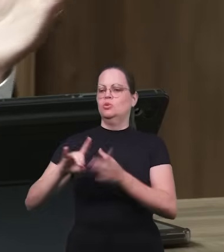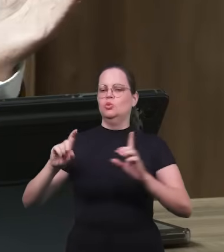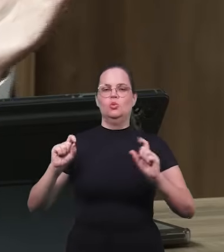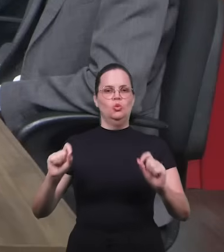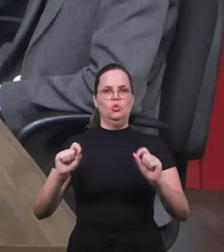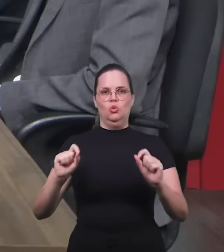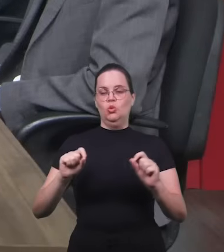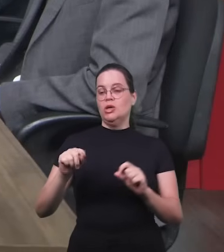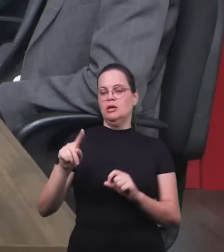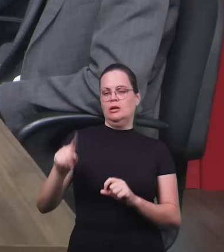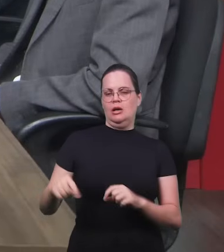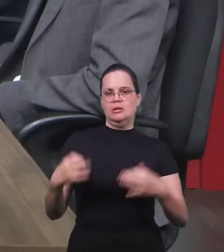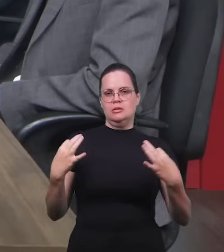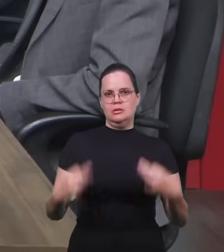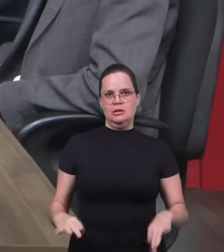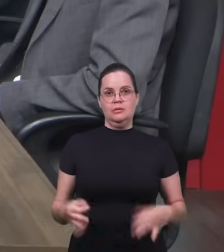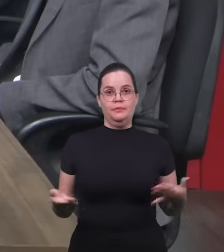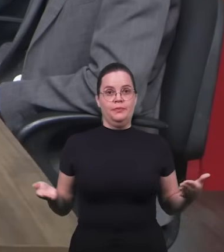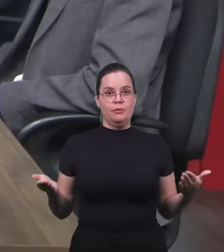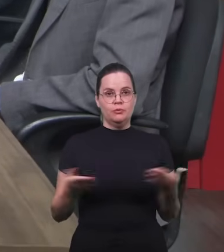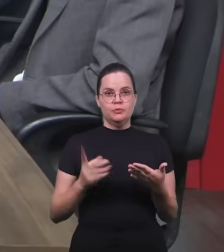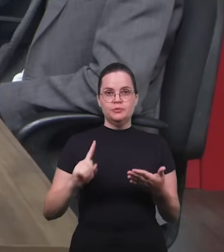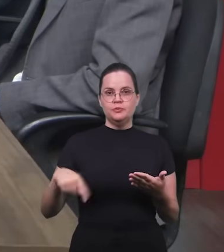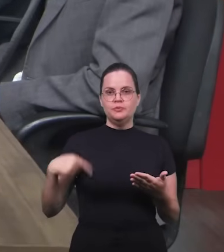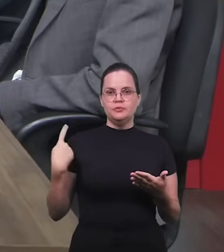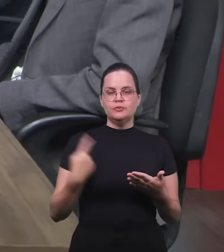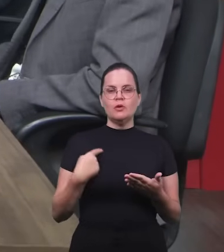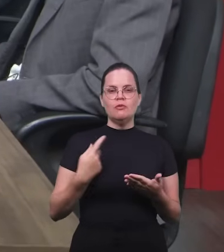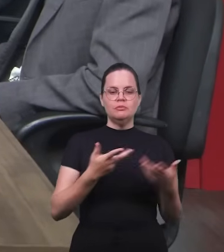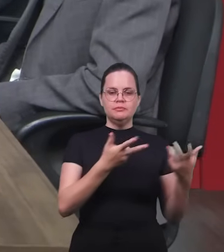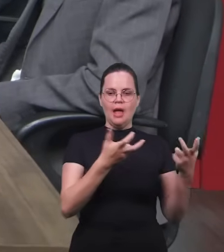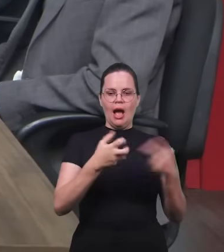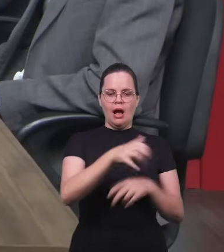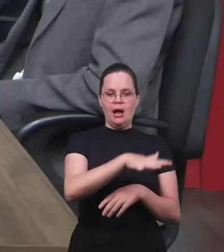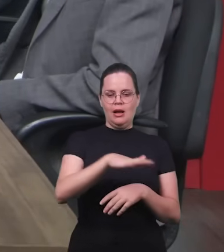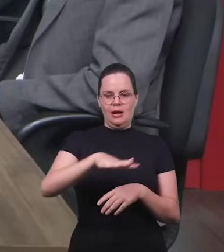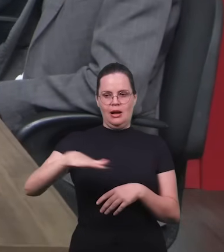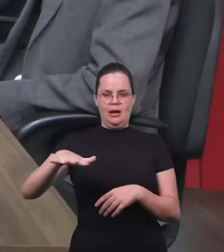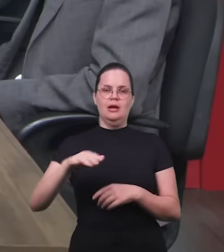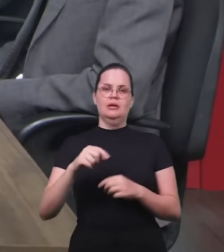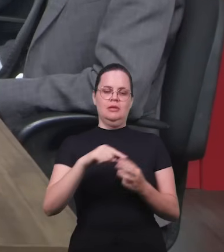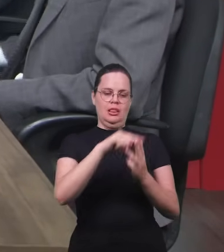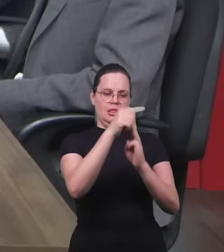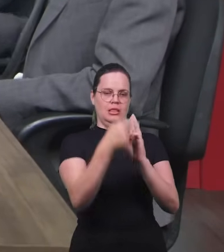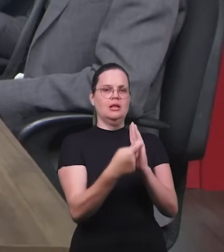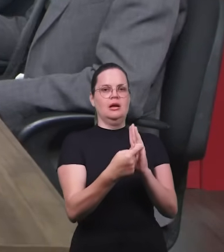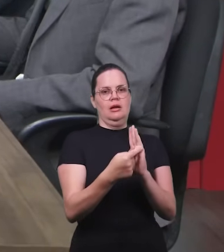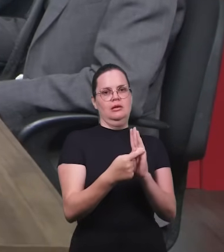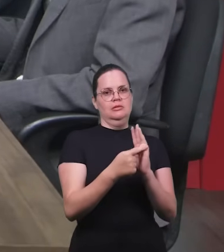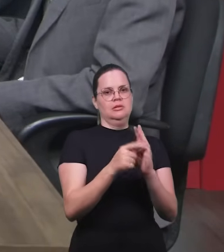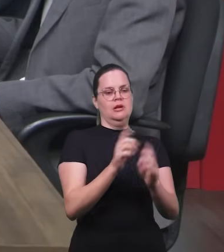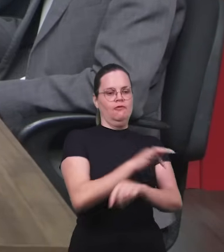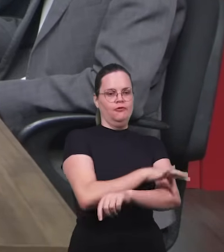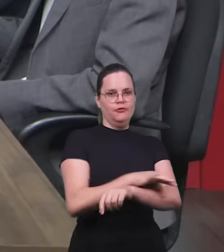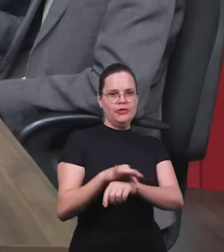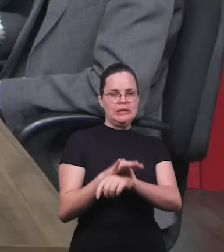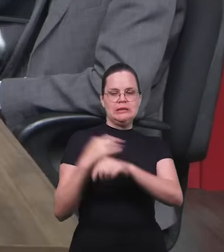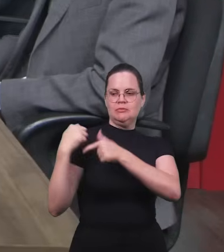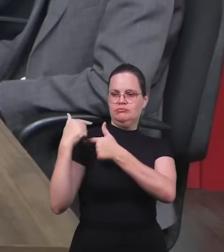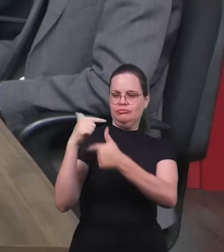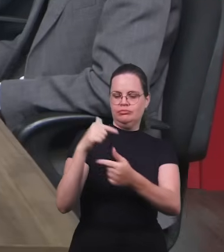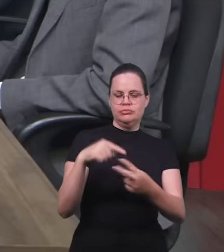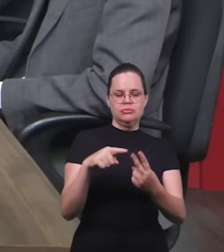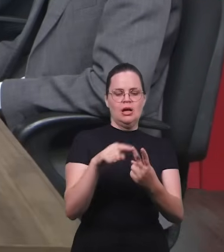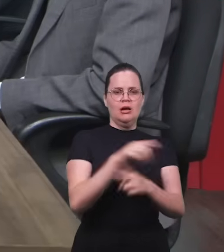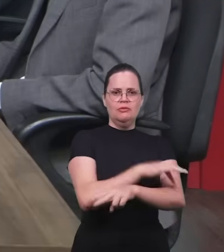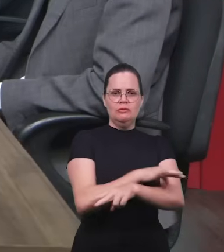Nós vamos ver, inclusive, hoje, né, como cada área da ciência estuda esse conceito do que é